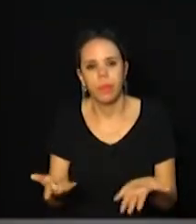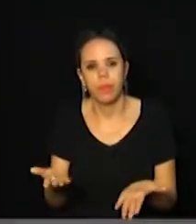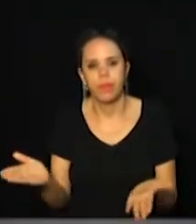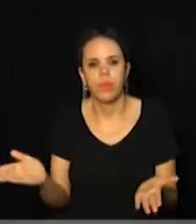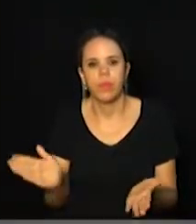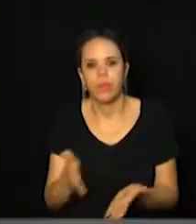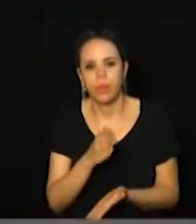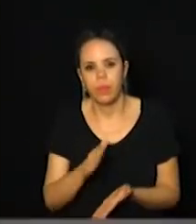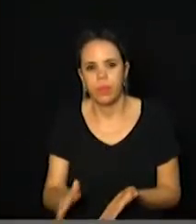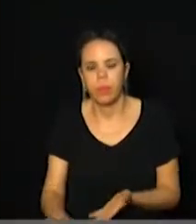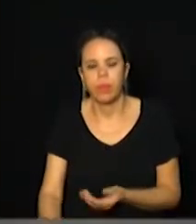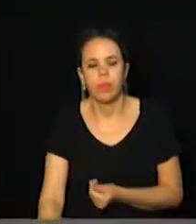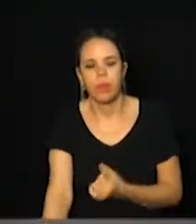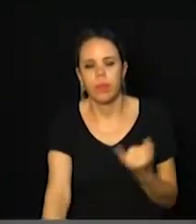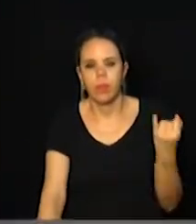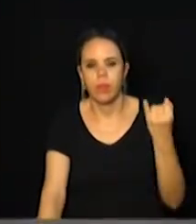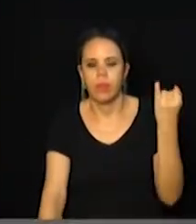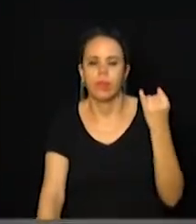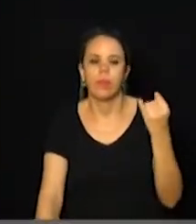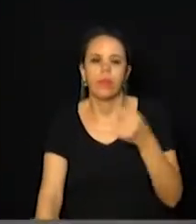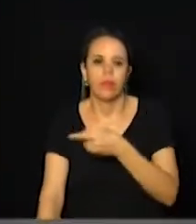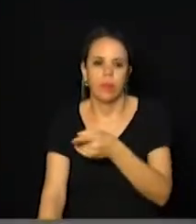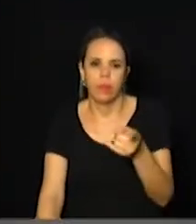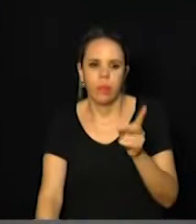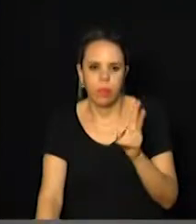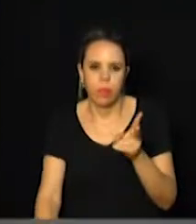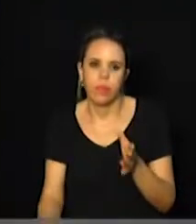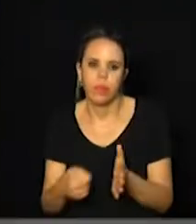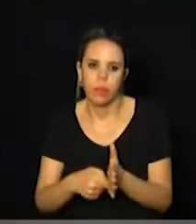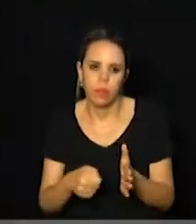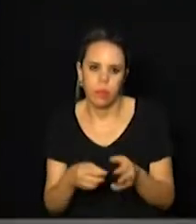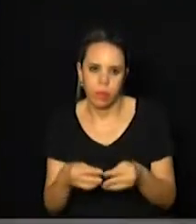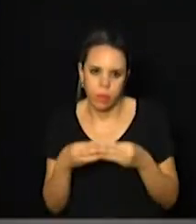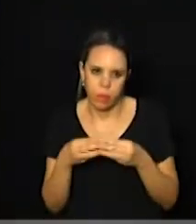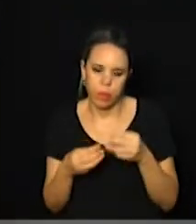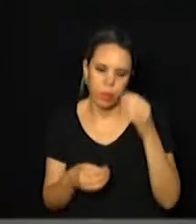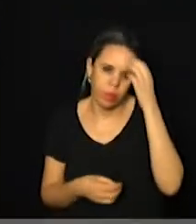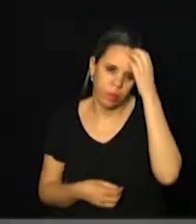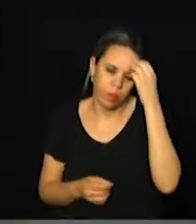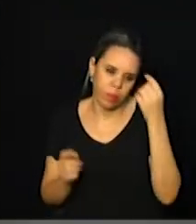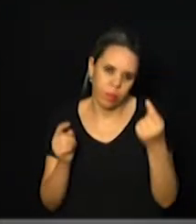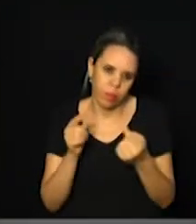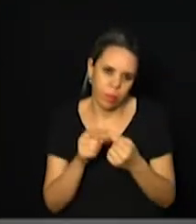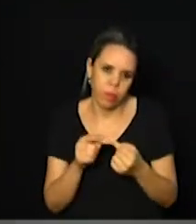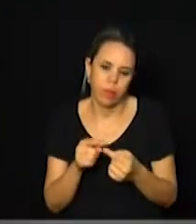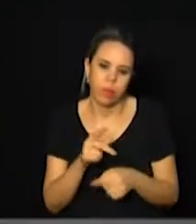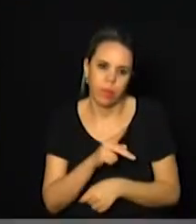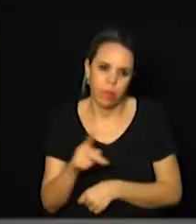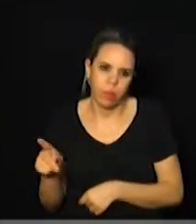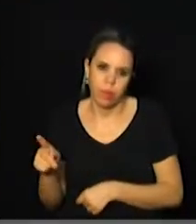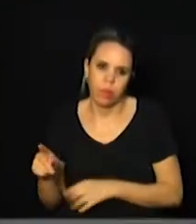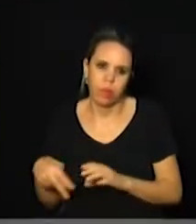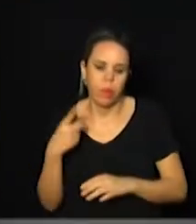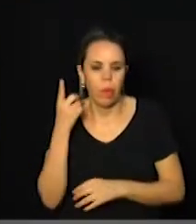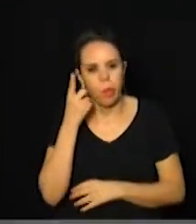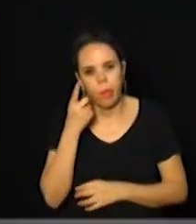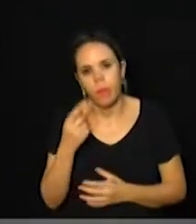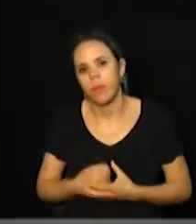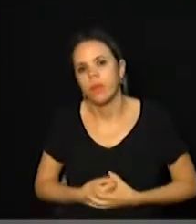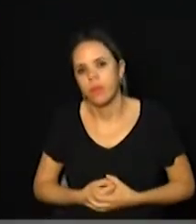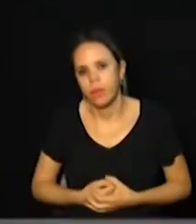querem derrubar lá importante que não sei se caminho essas noções direcionado diretamente ao presidente da câmara dos deputados